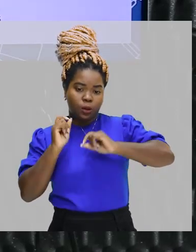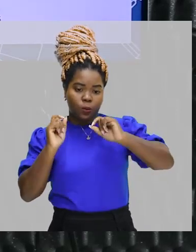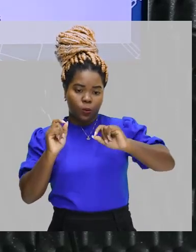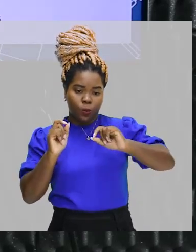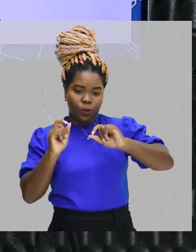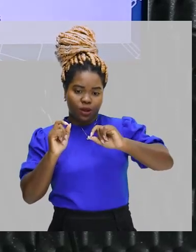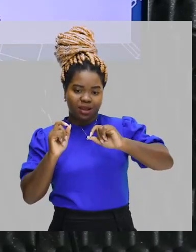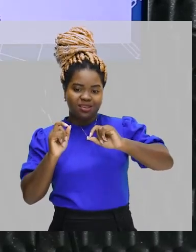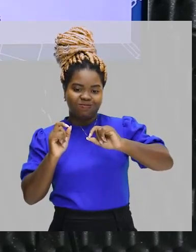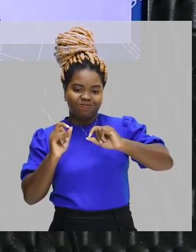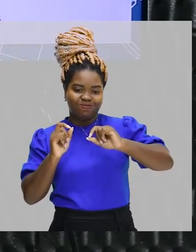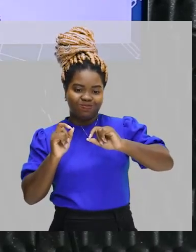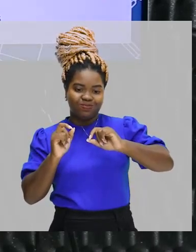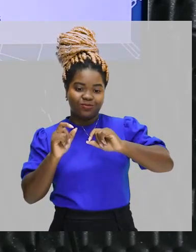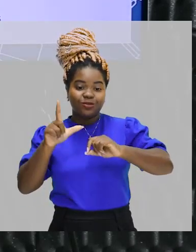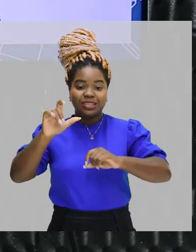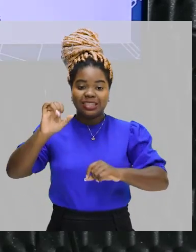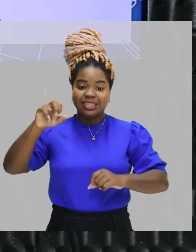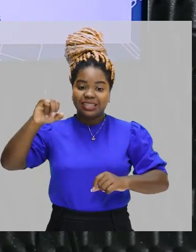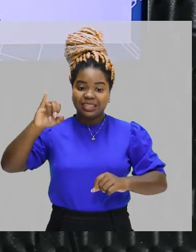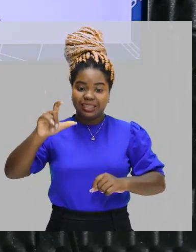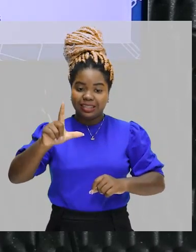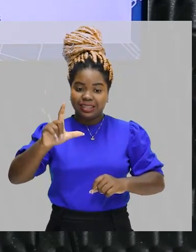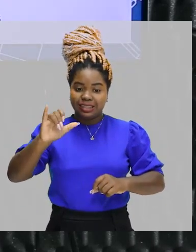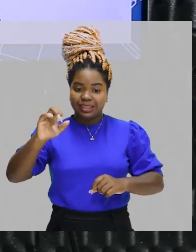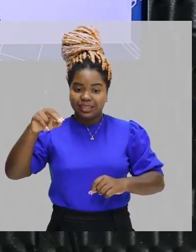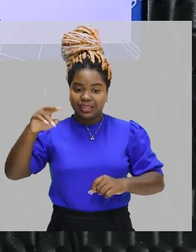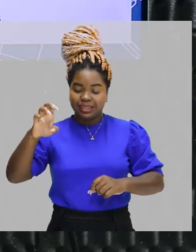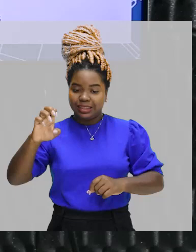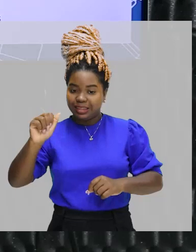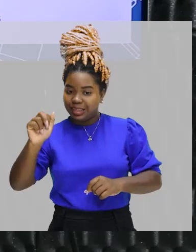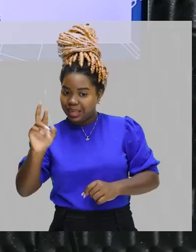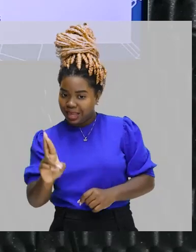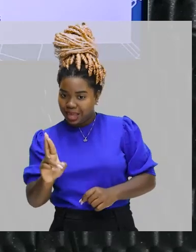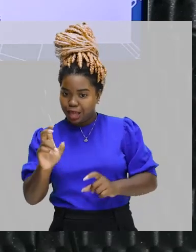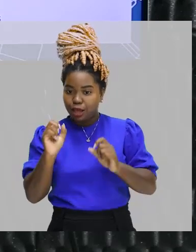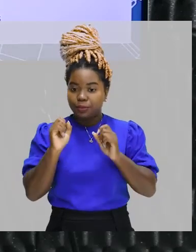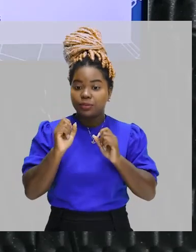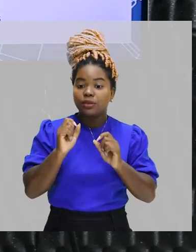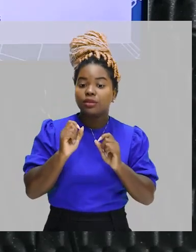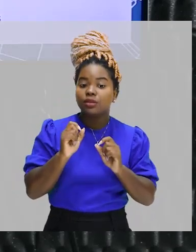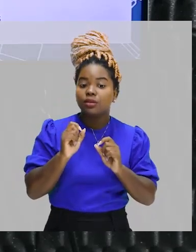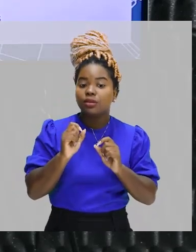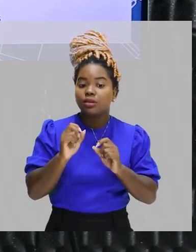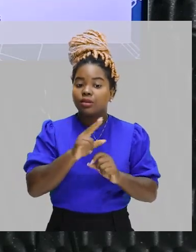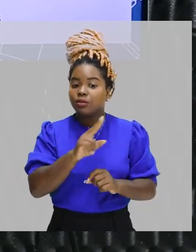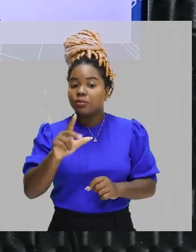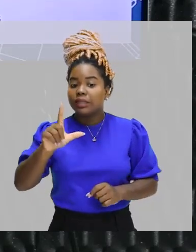um acelerador linear, tá ok? Que é chamado de LINAC.